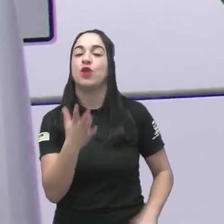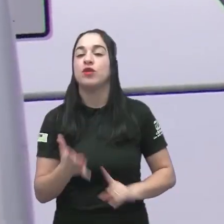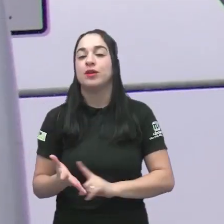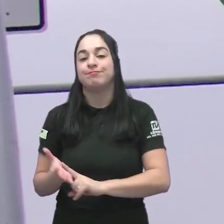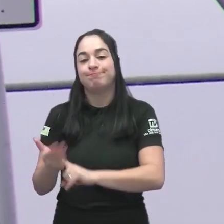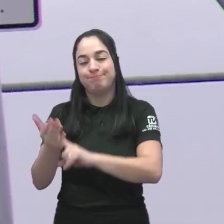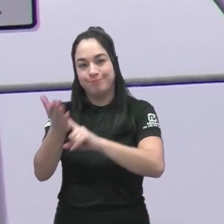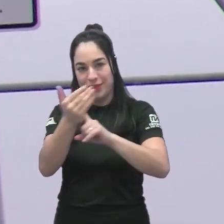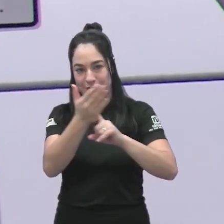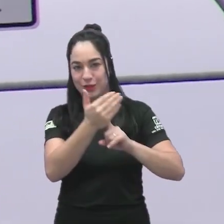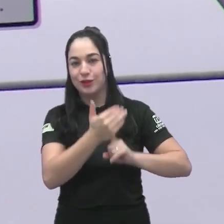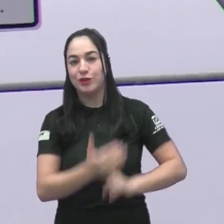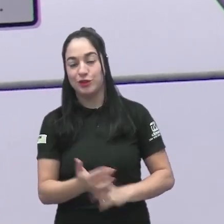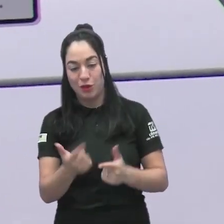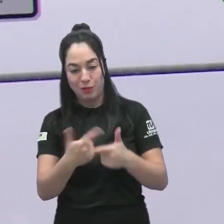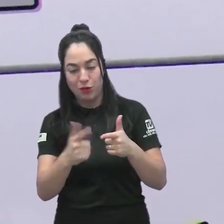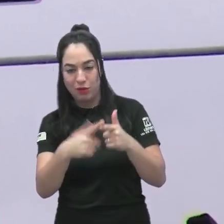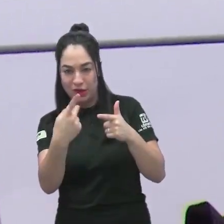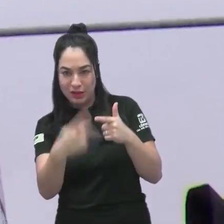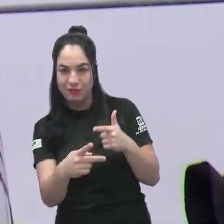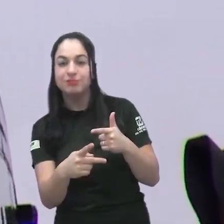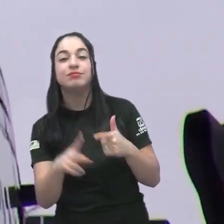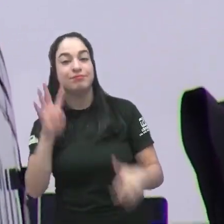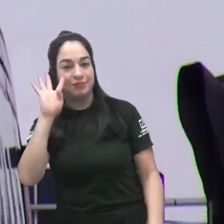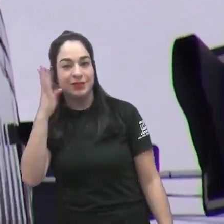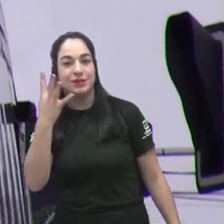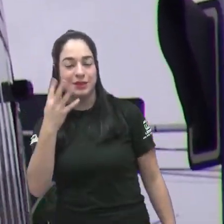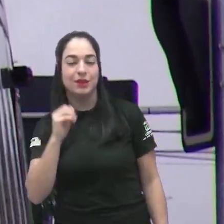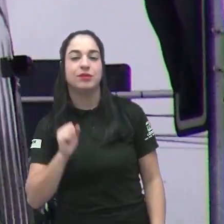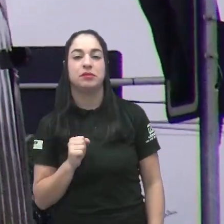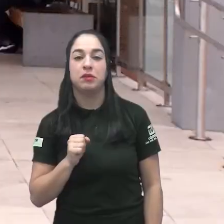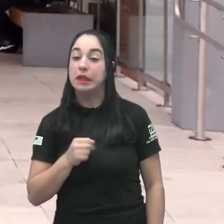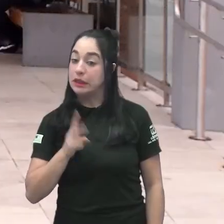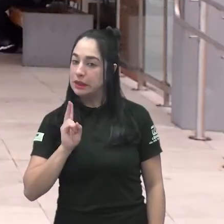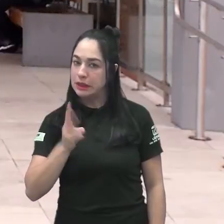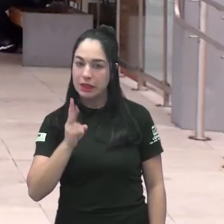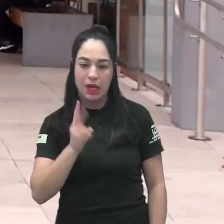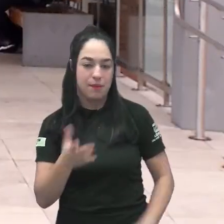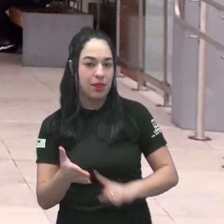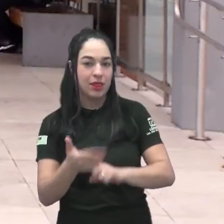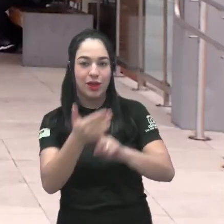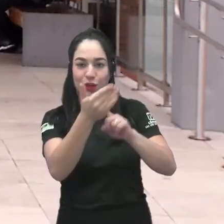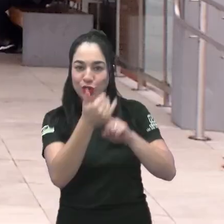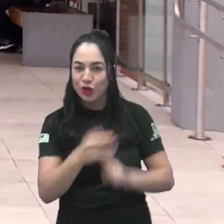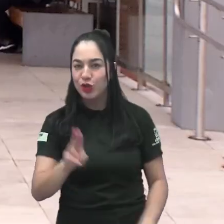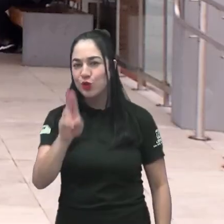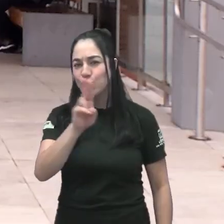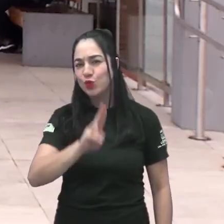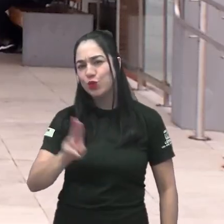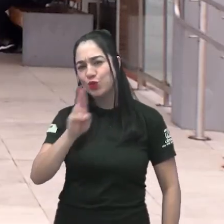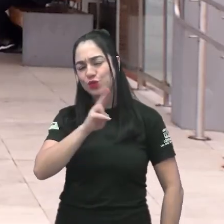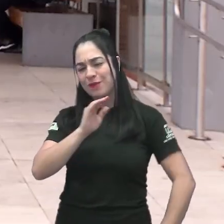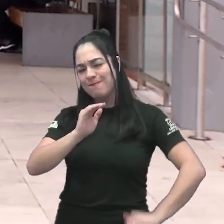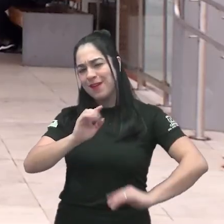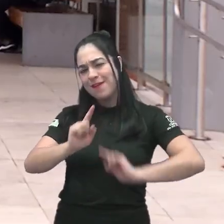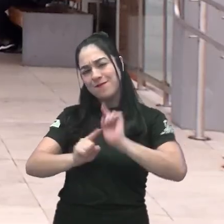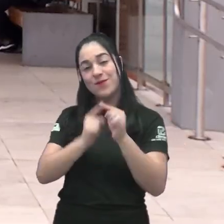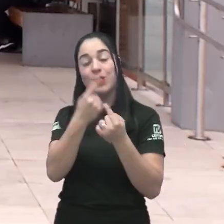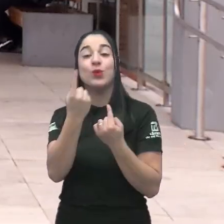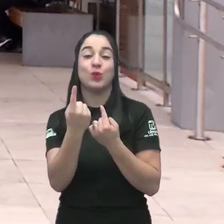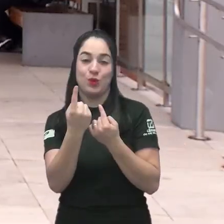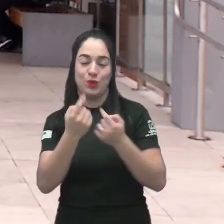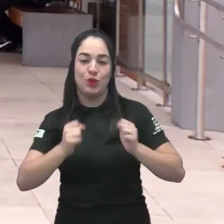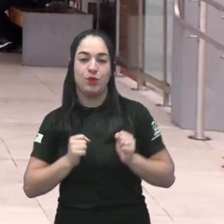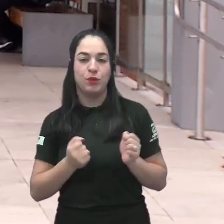tecnologias para atender às demandas futuras do trânsito urbano. Manter a tecnologia e evoluir com a tecnologia. Você vai ter